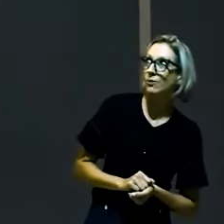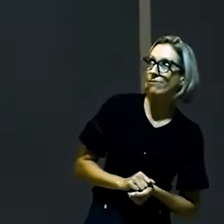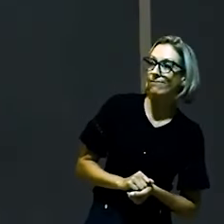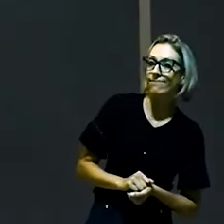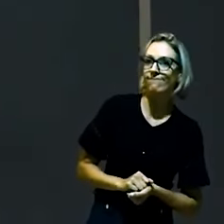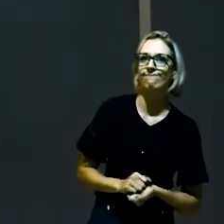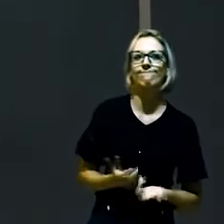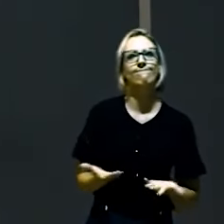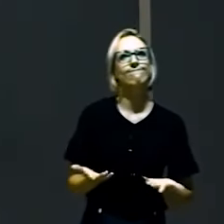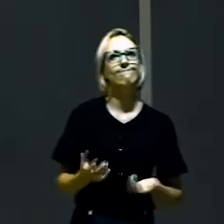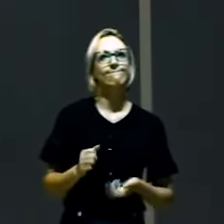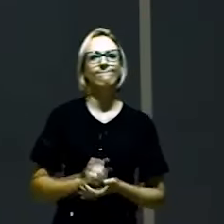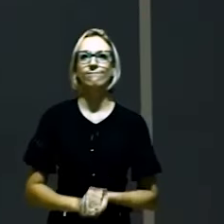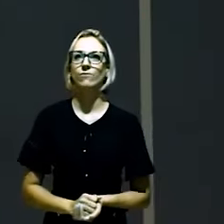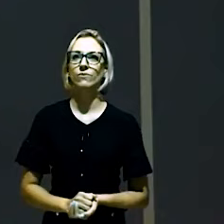mas é um passinho só.